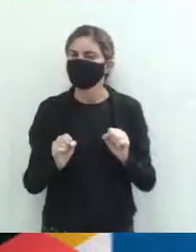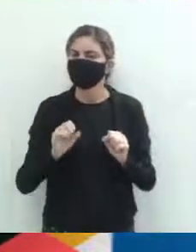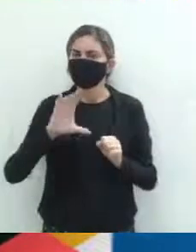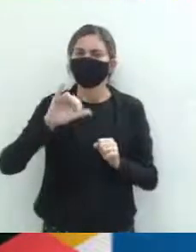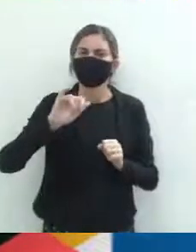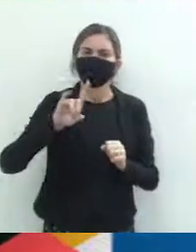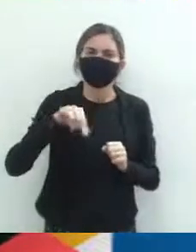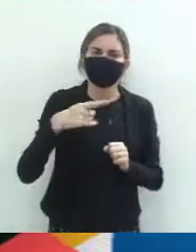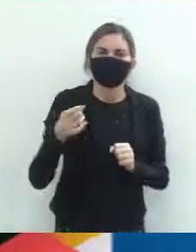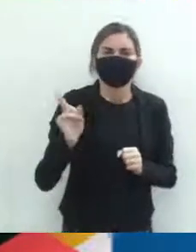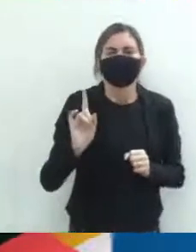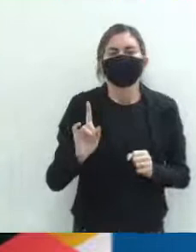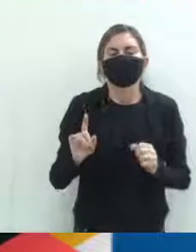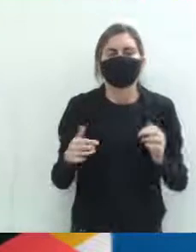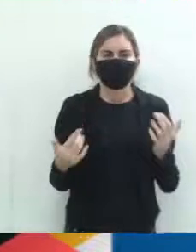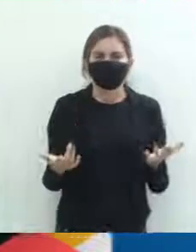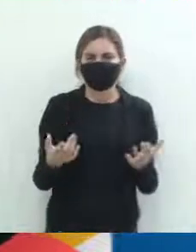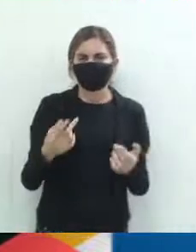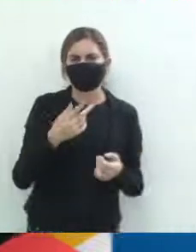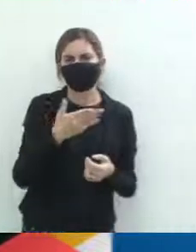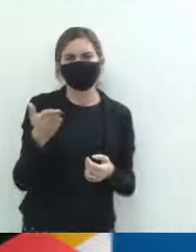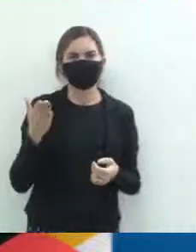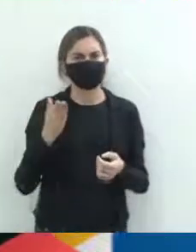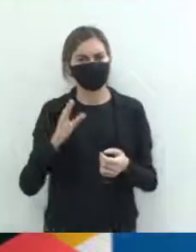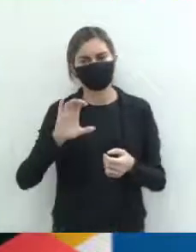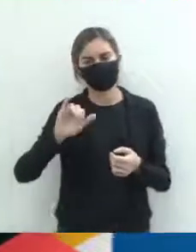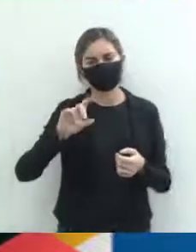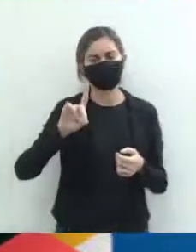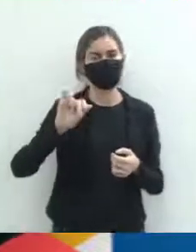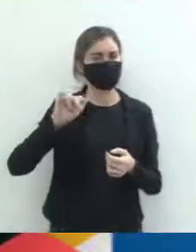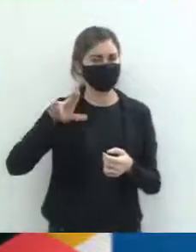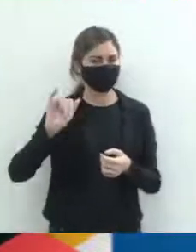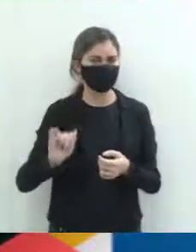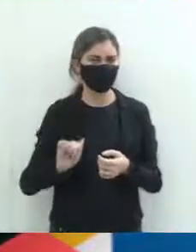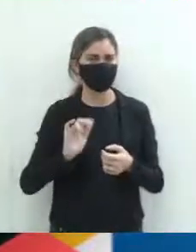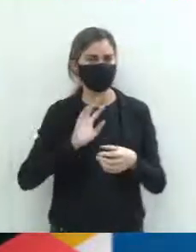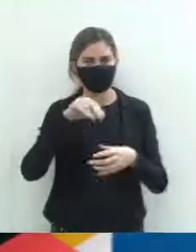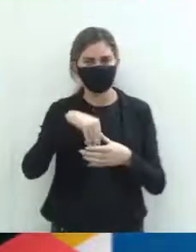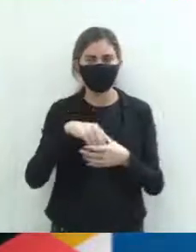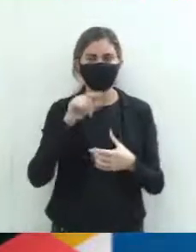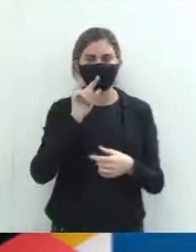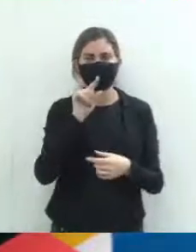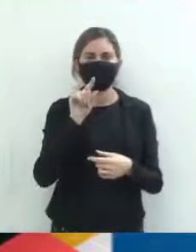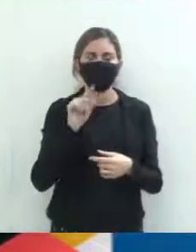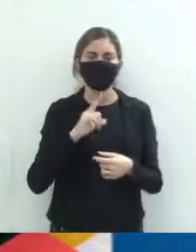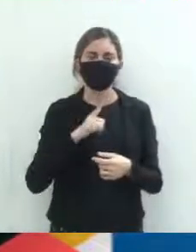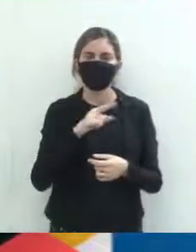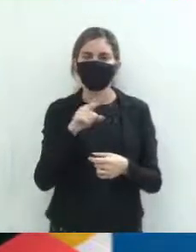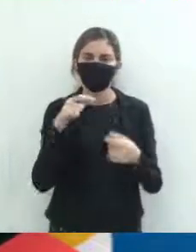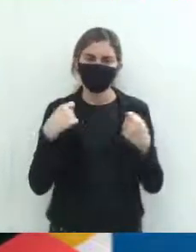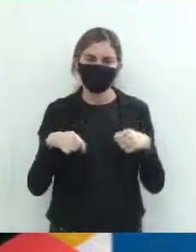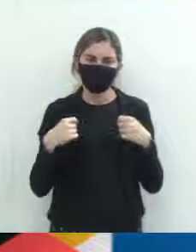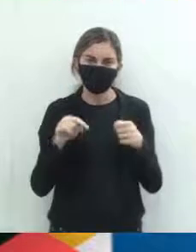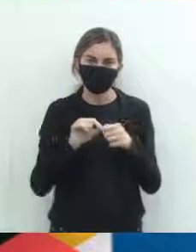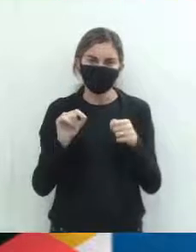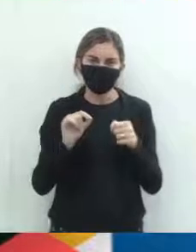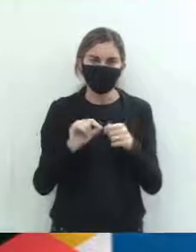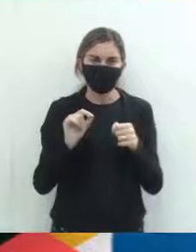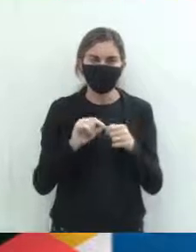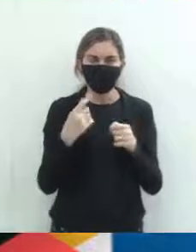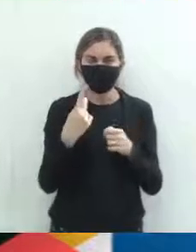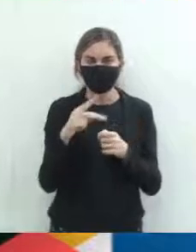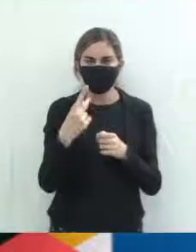cidadão, certo? Um cidadão, e a questão da cidadania entra no fator do que você precisa